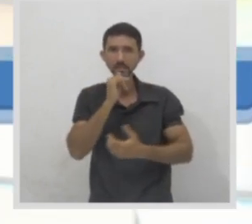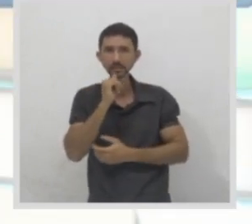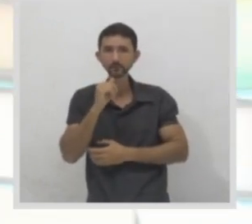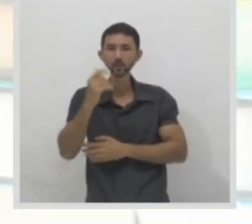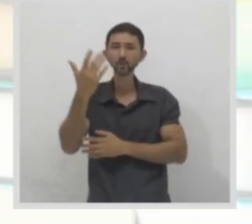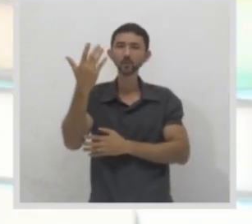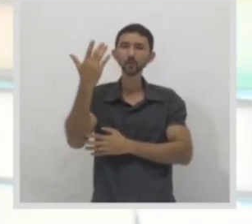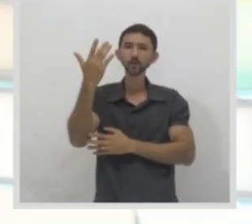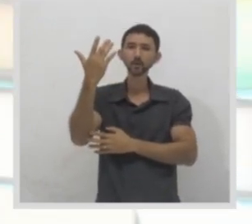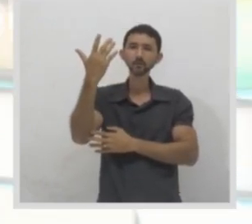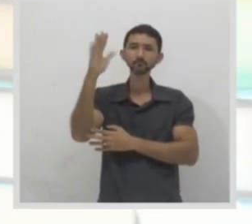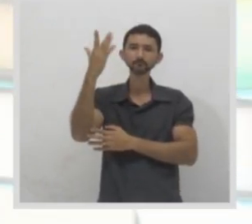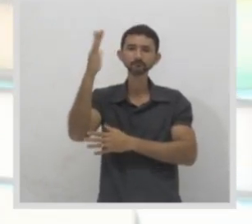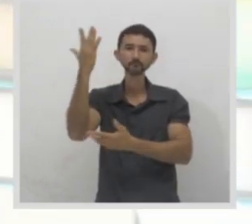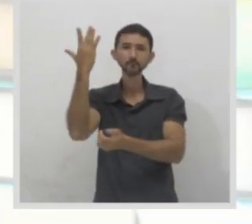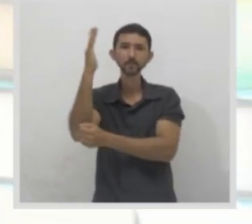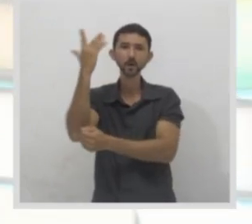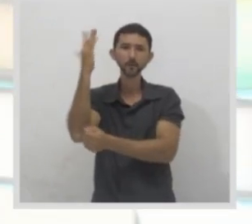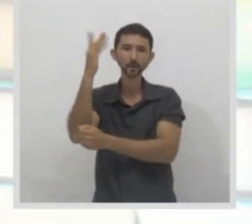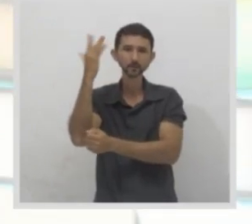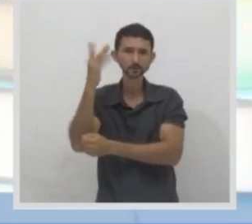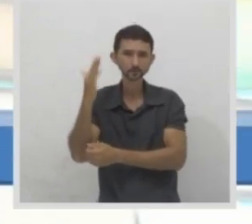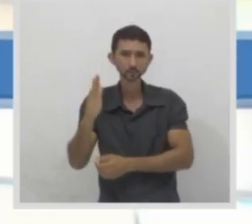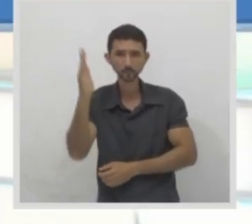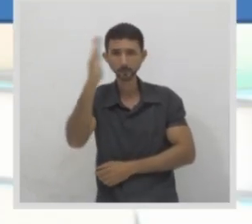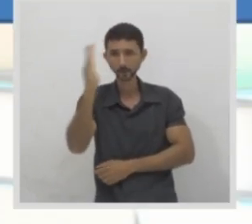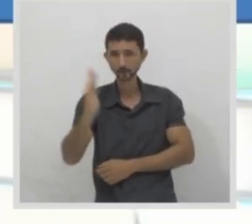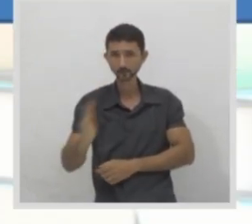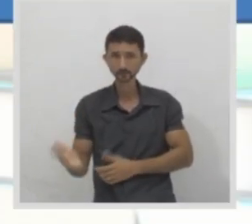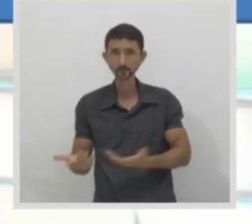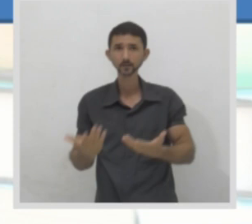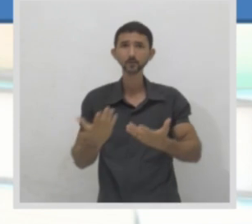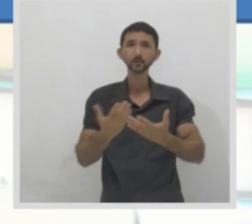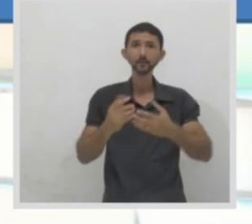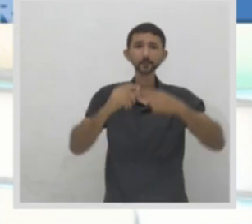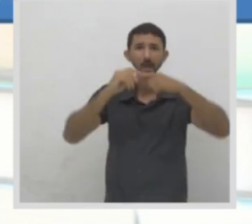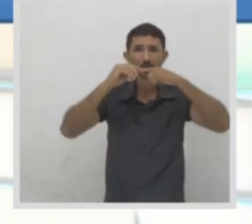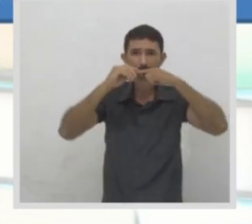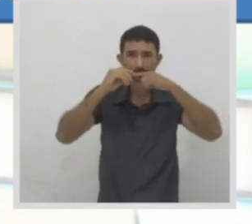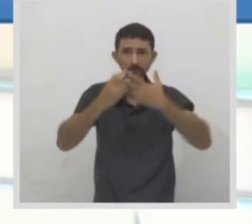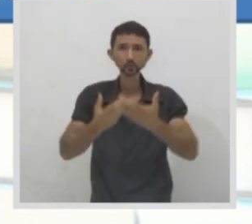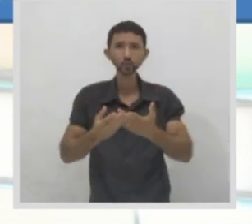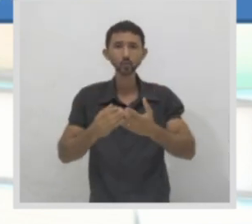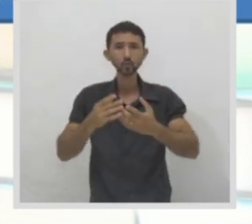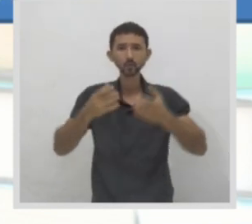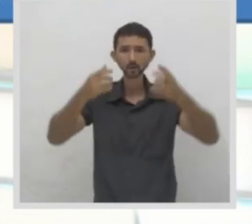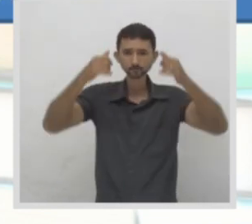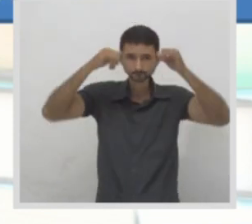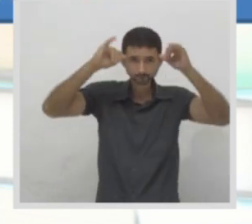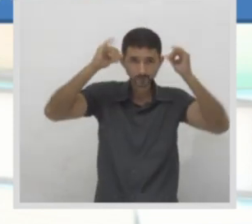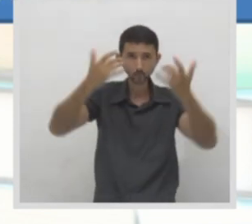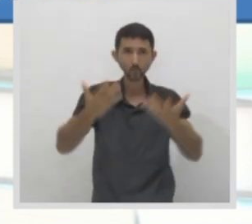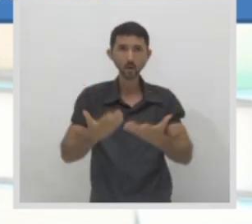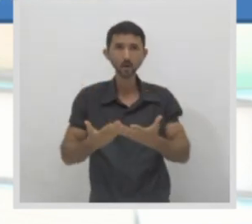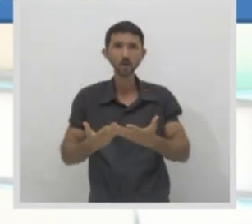a pecuária, a mineração, o algodão, a cafeicultura e o ciclo da borracha. Né? Nós vamos falar